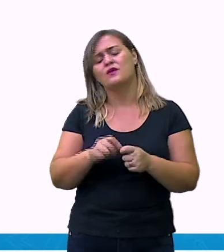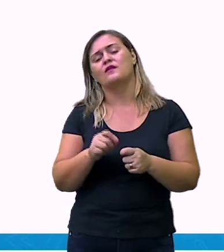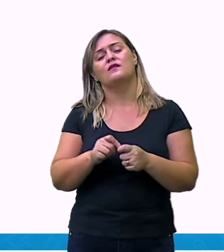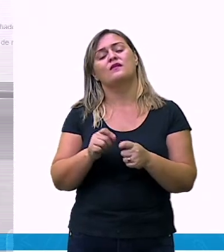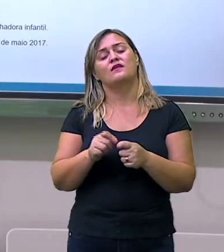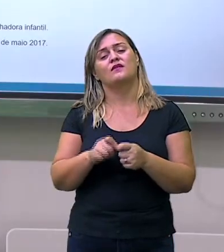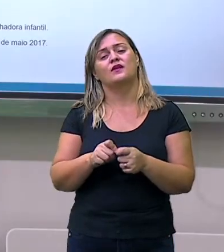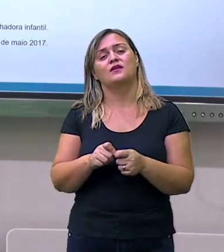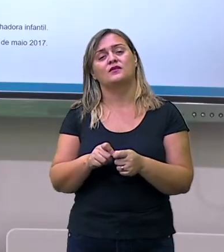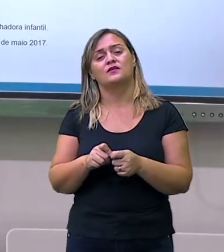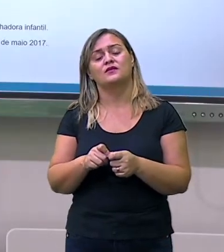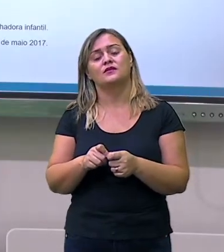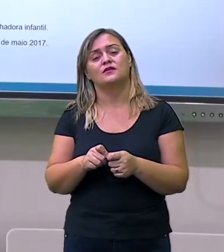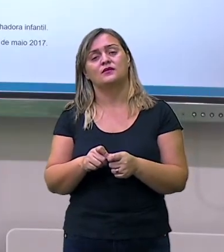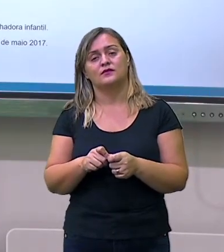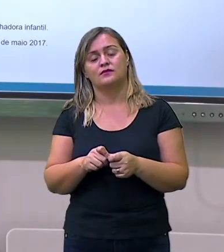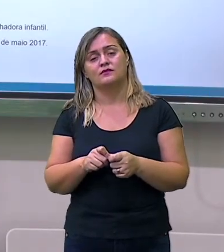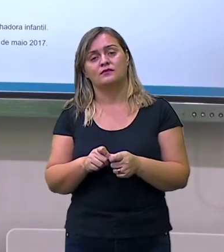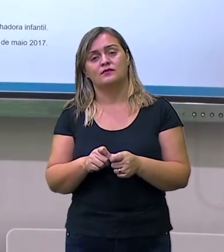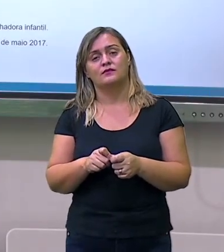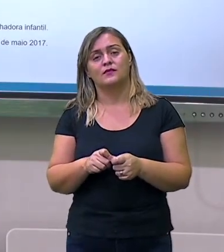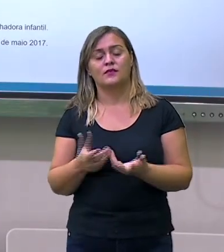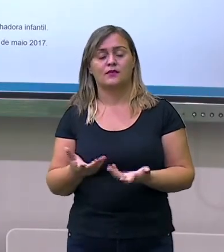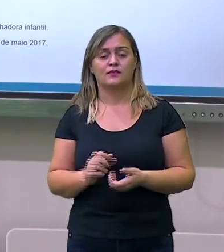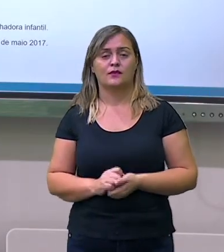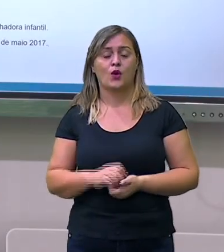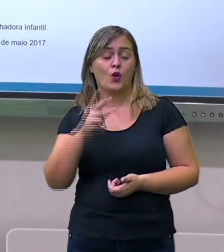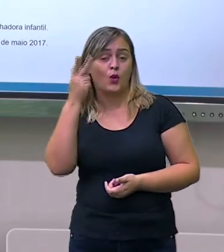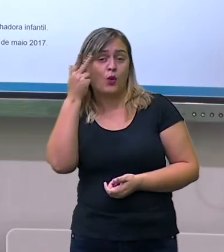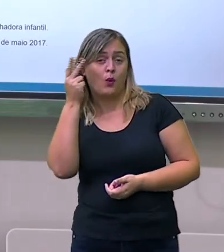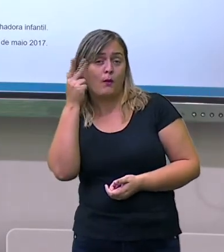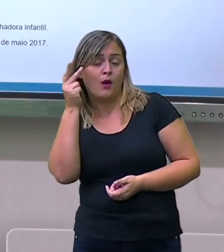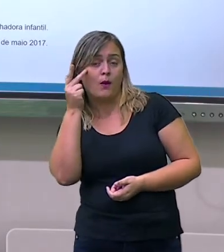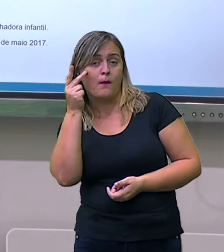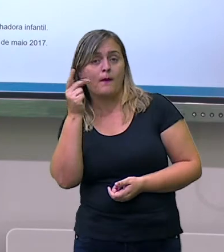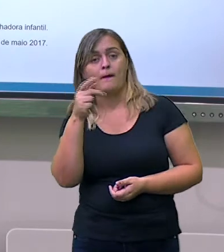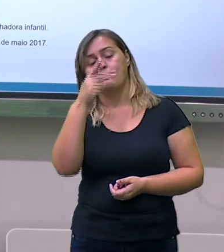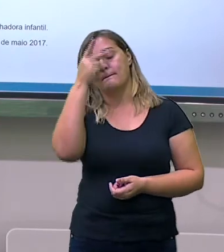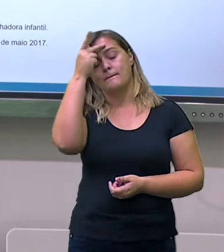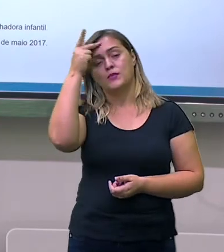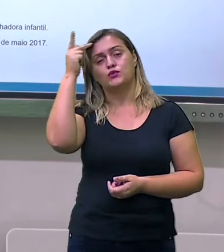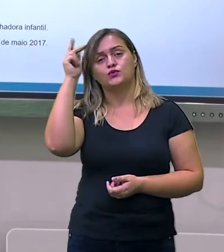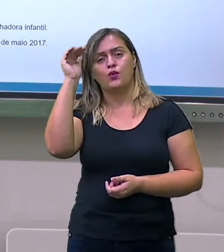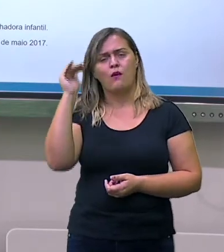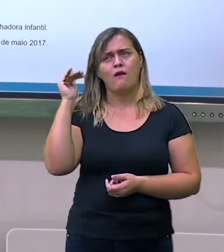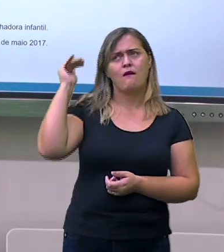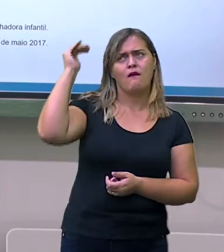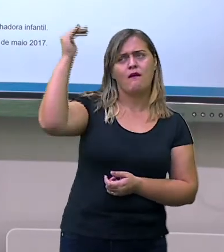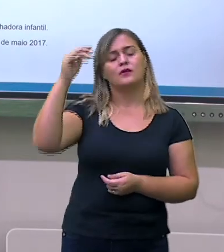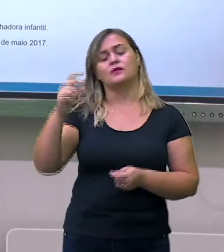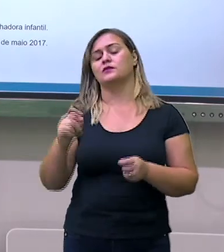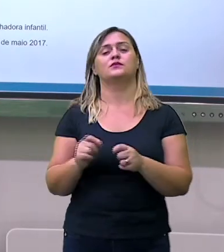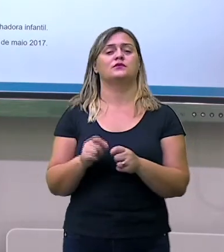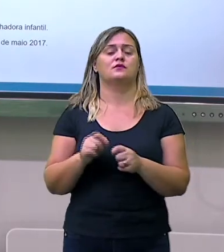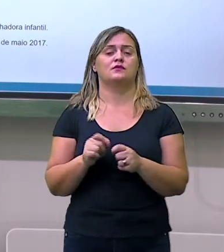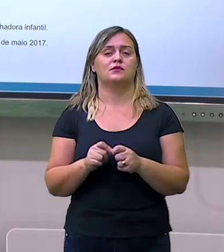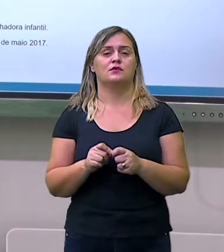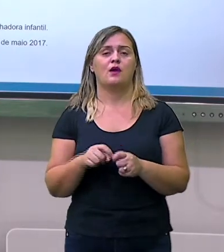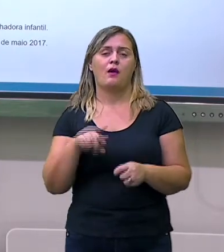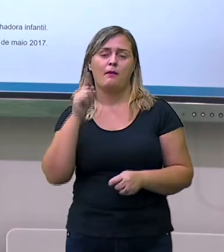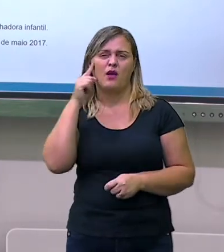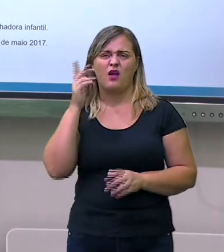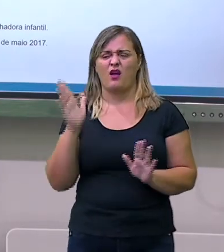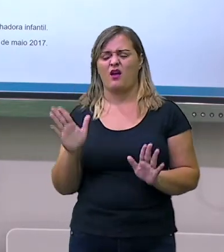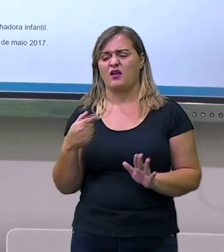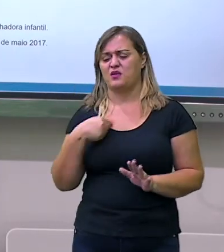pessoal? São tarefas dos adultos. Ah, então eu não vou ajudar mais dentro da minha